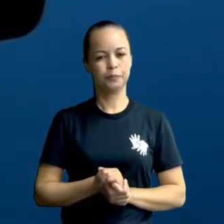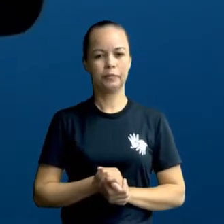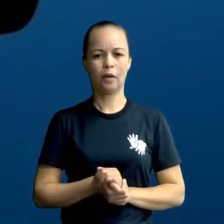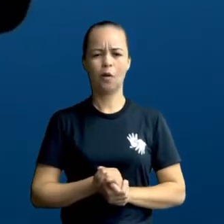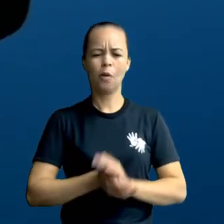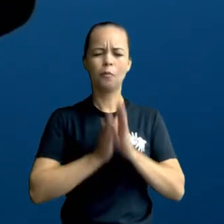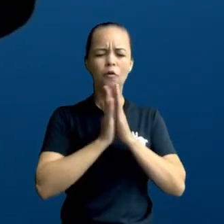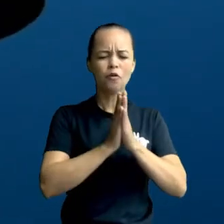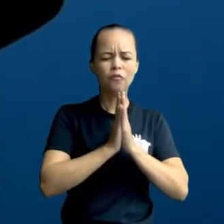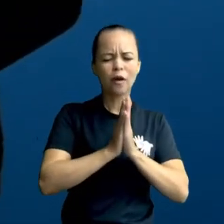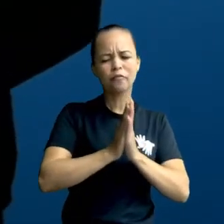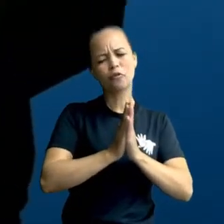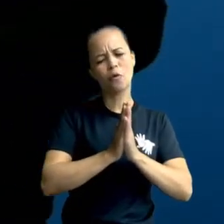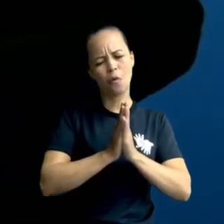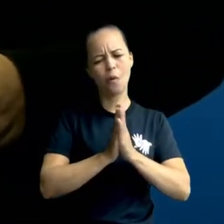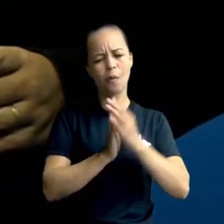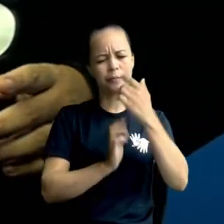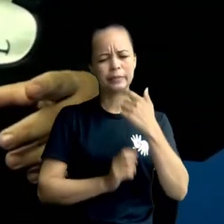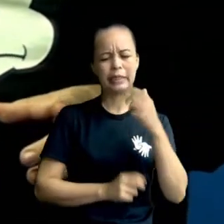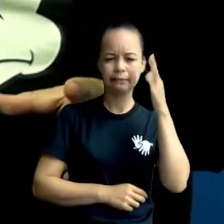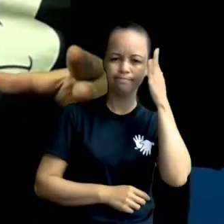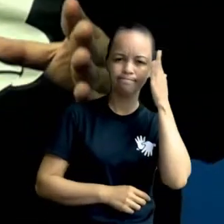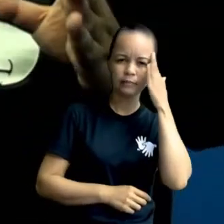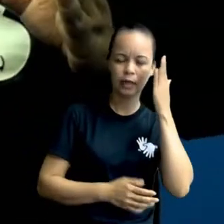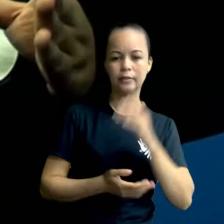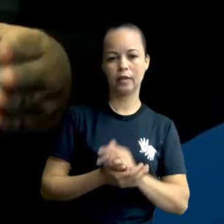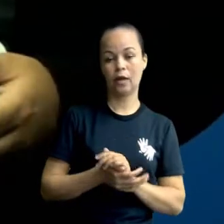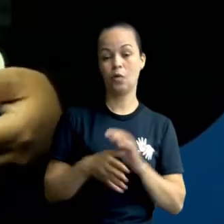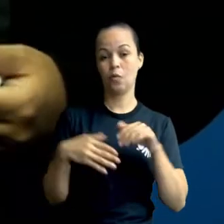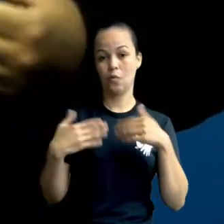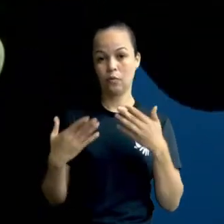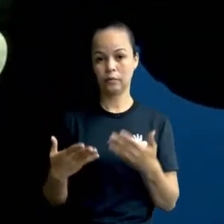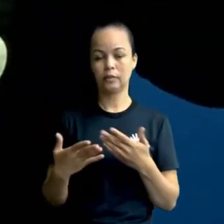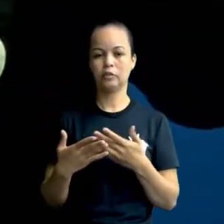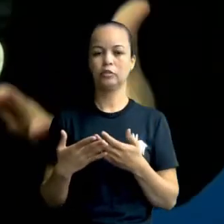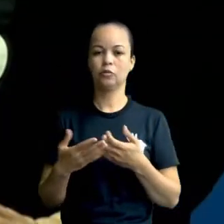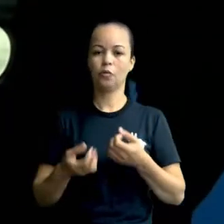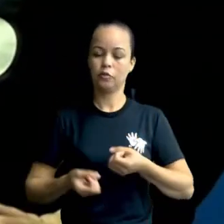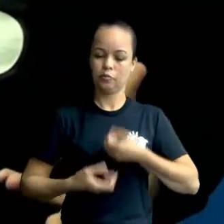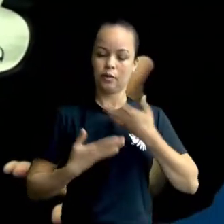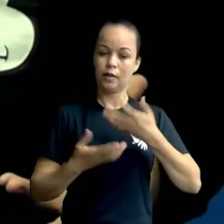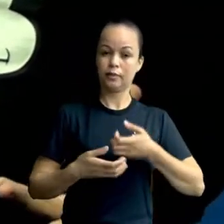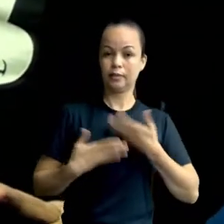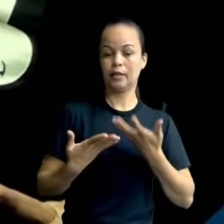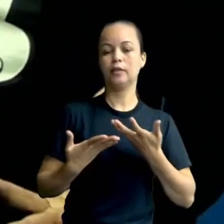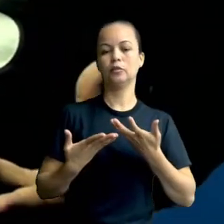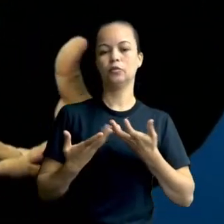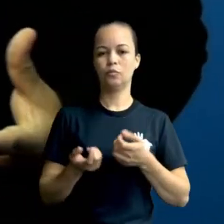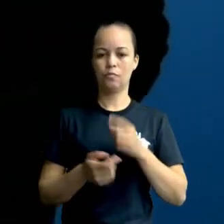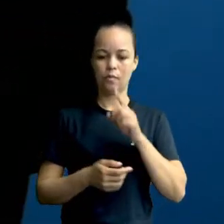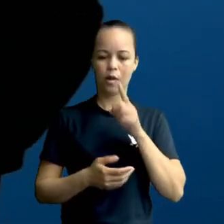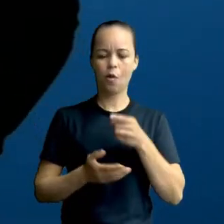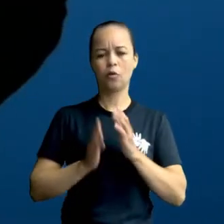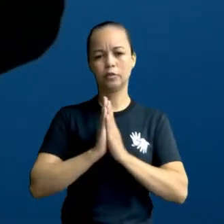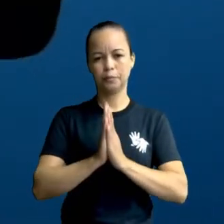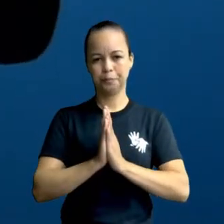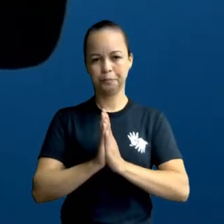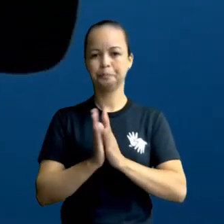favor, entenda, tá bom? Ou seja, aqui eu estou expressando uma ordem, tá